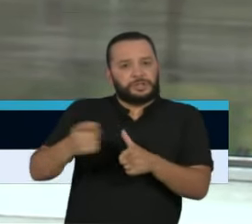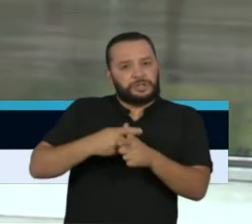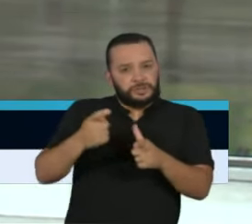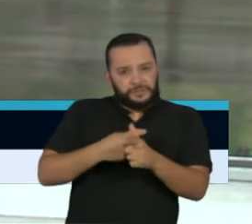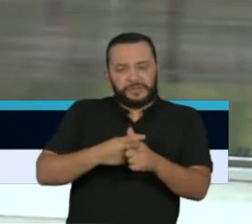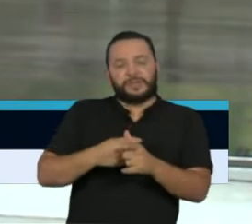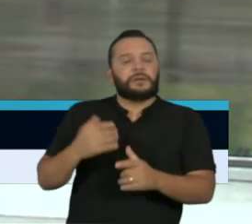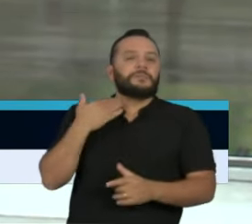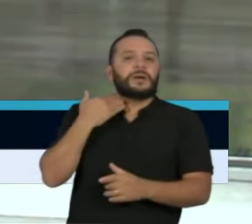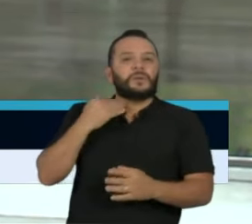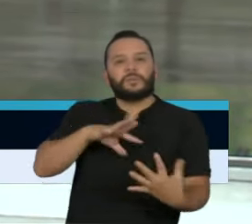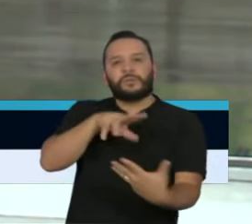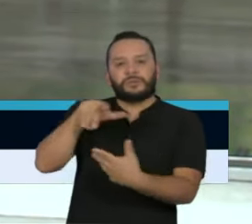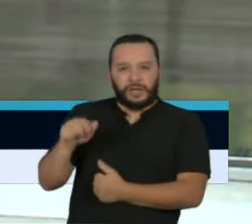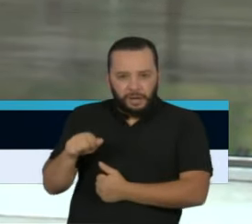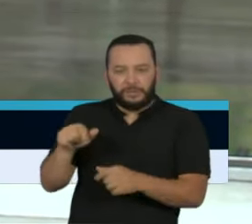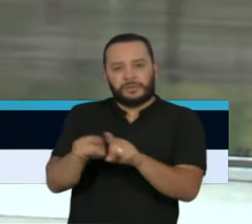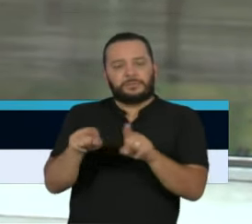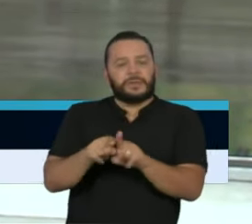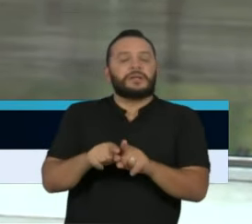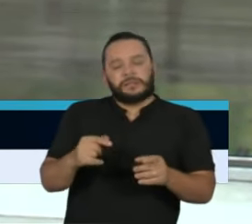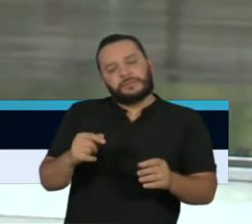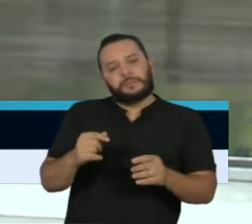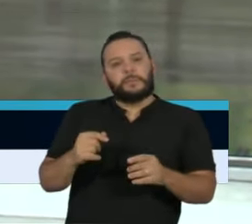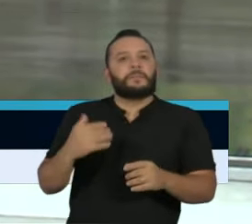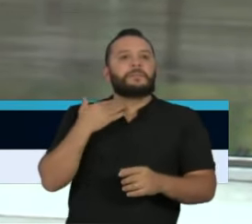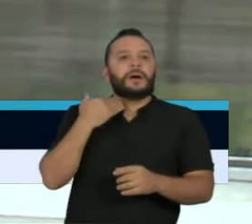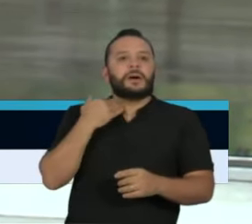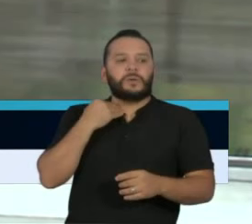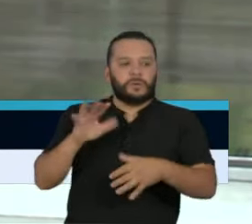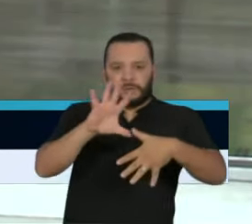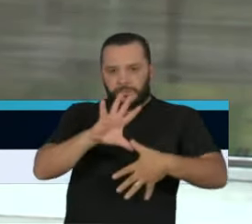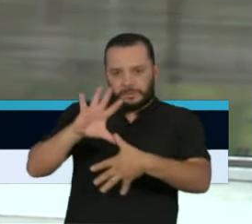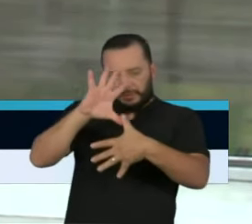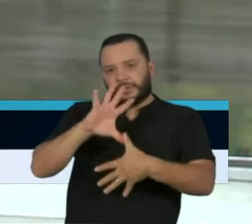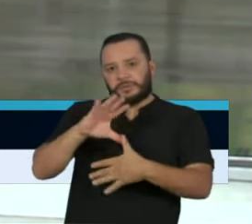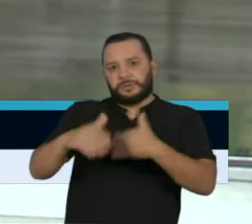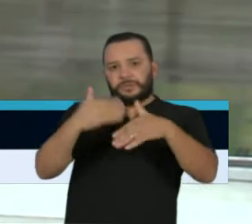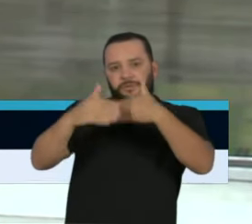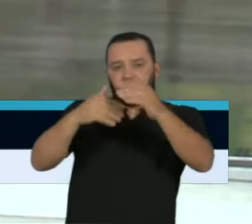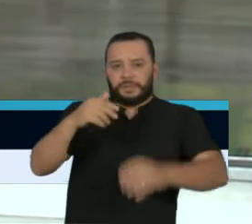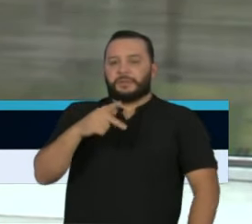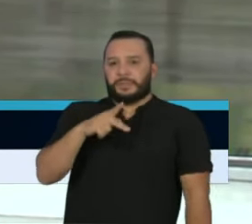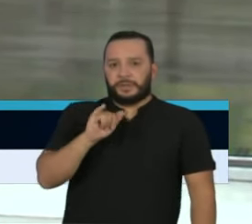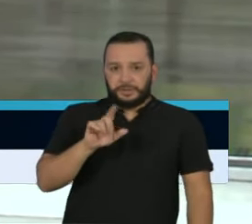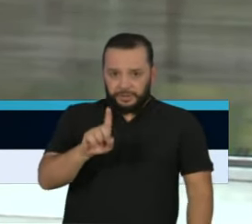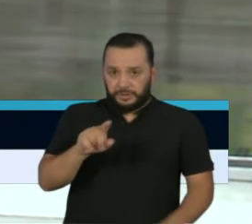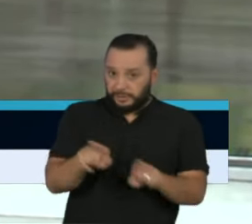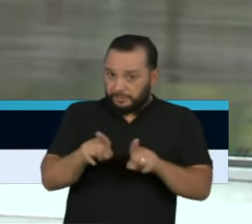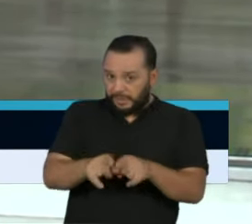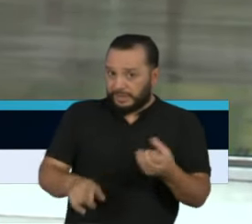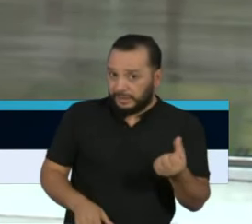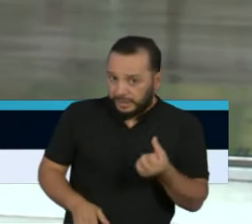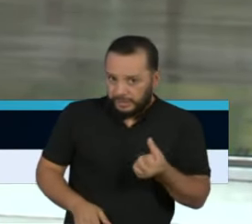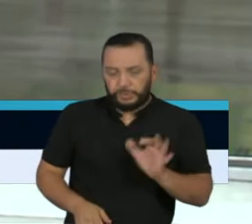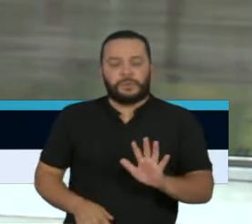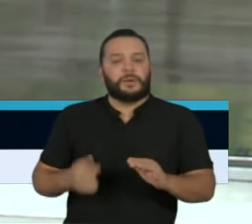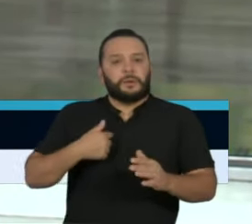Banco Mundial e o Banco Interamericano de Desenvolvimento, o BID. 6º ponto, suspensão dos